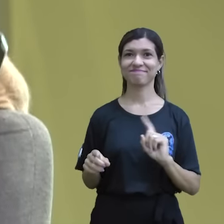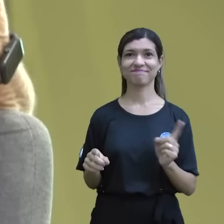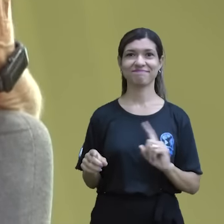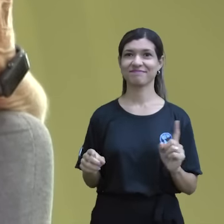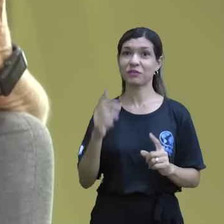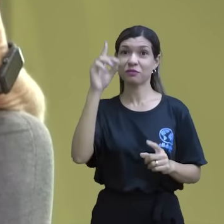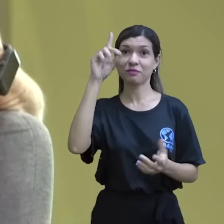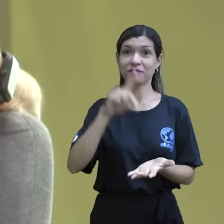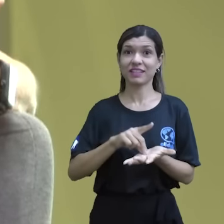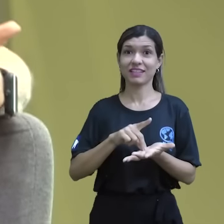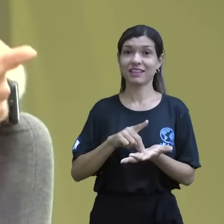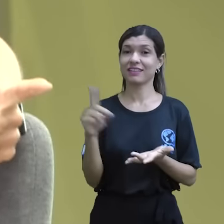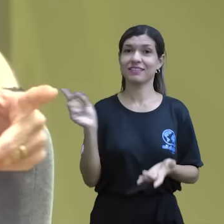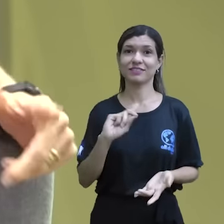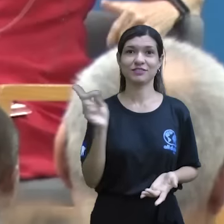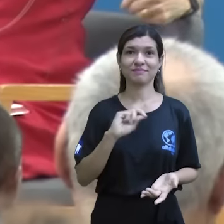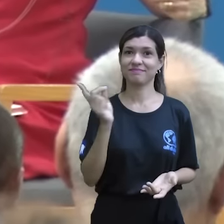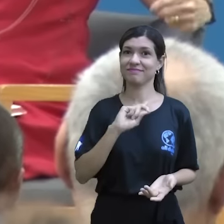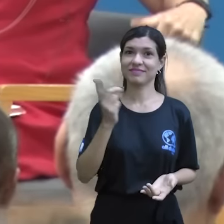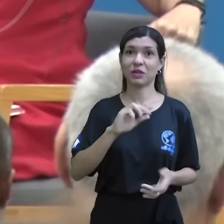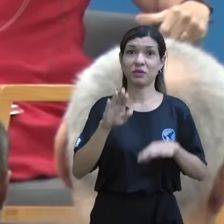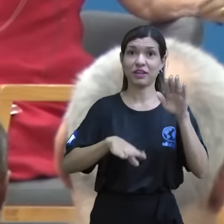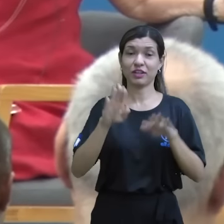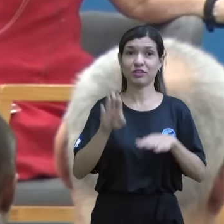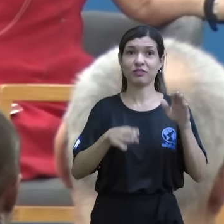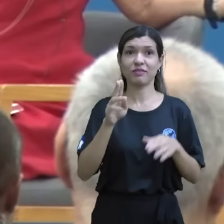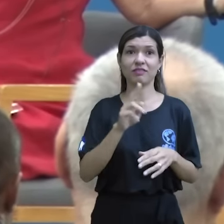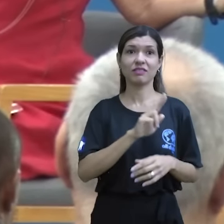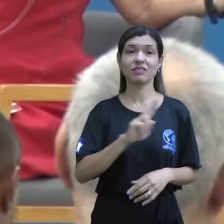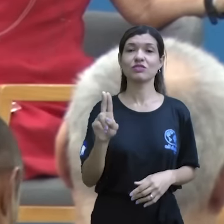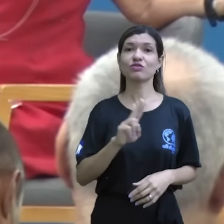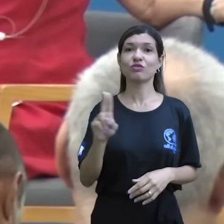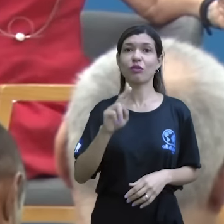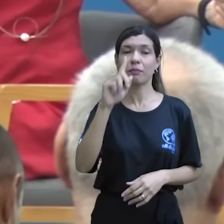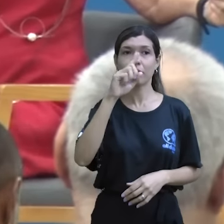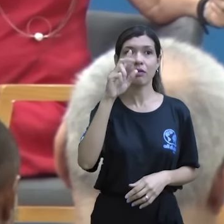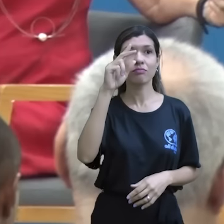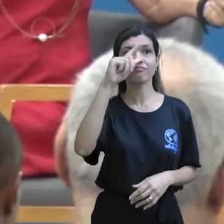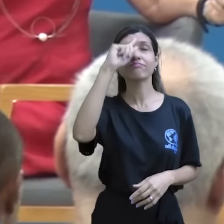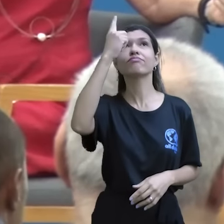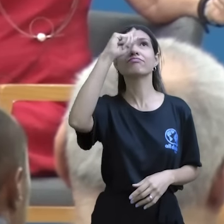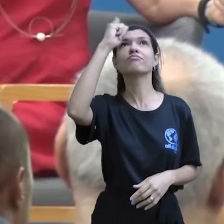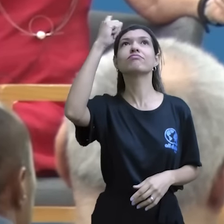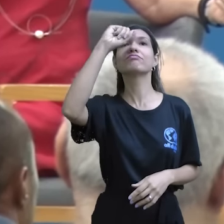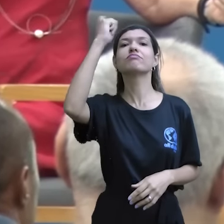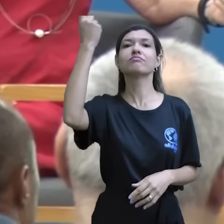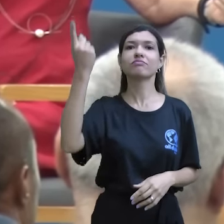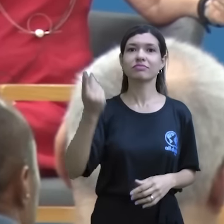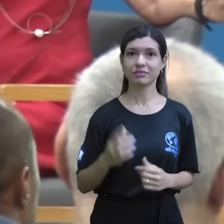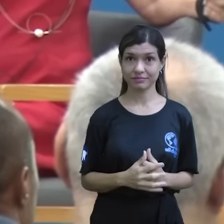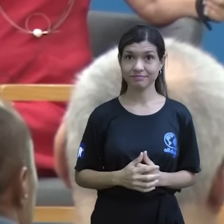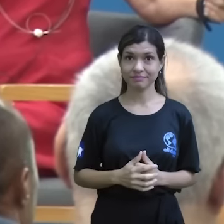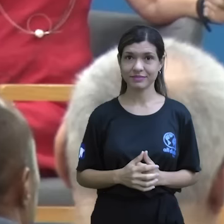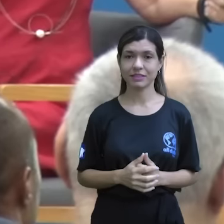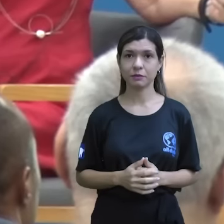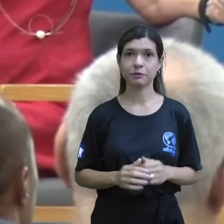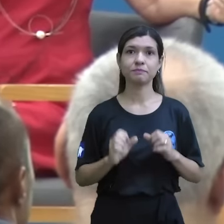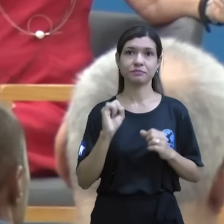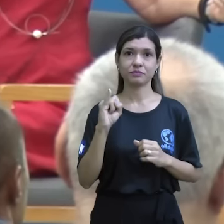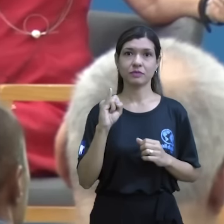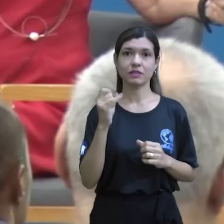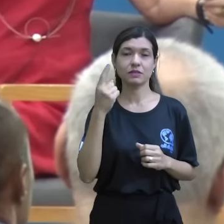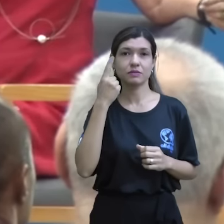bonito comparar as duas fotos, se você conseguir voltar para a de 14, um pouquinho